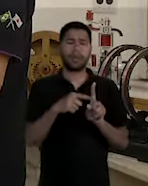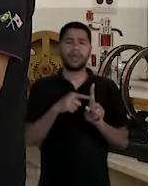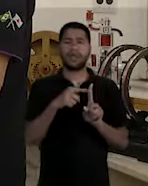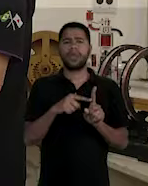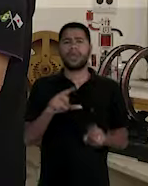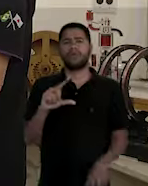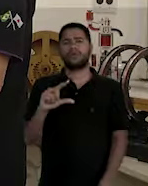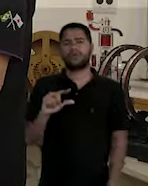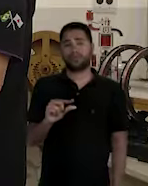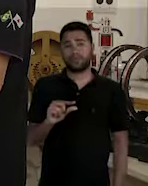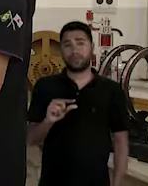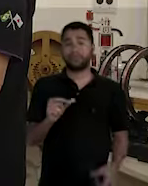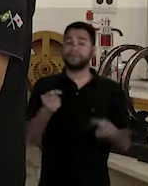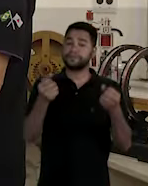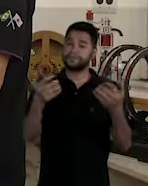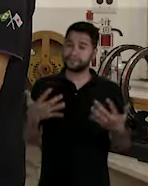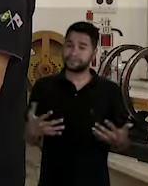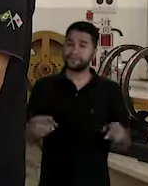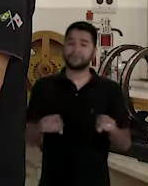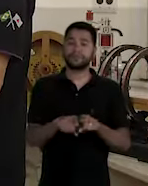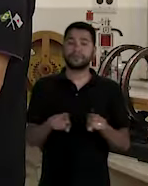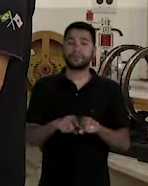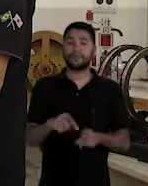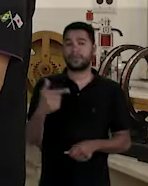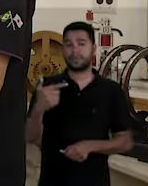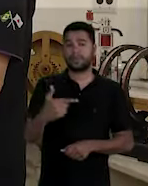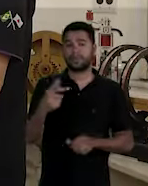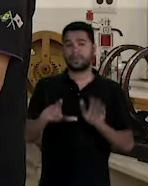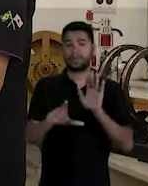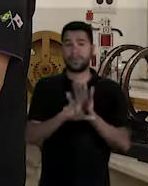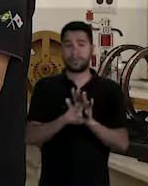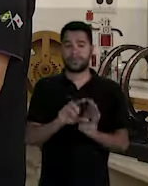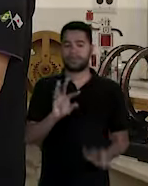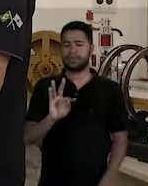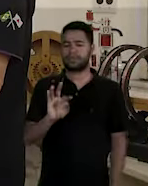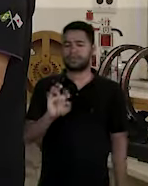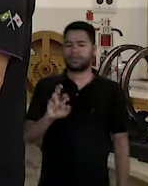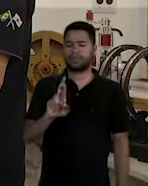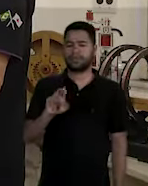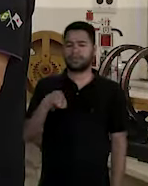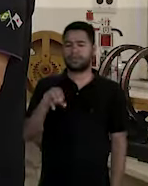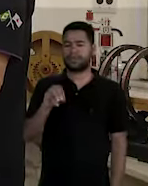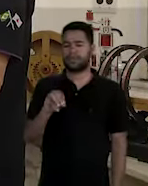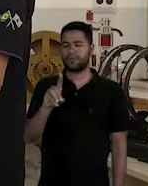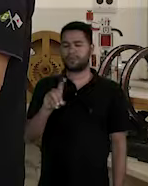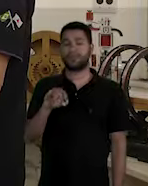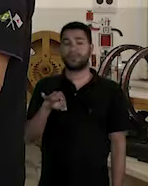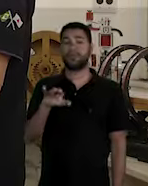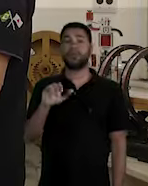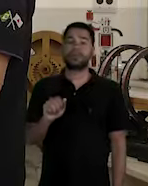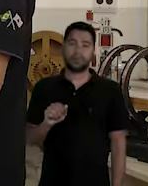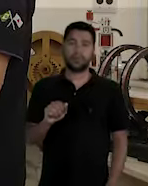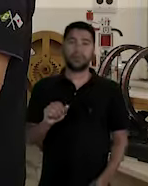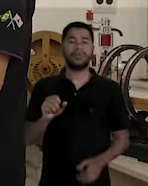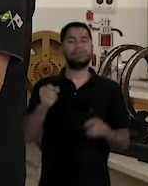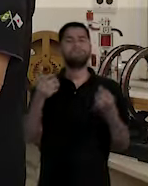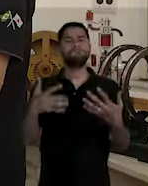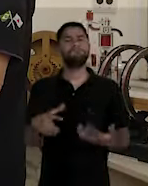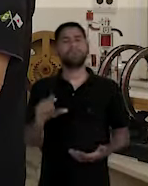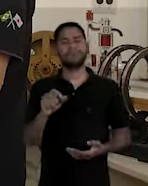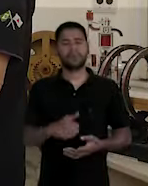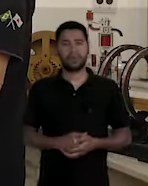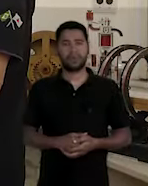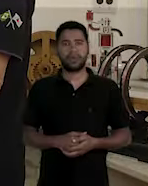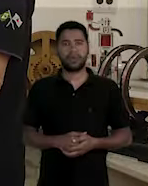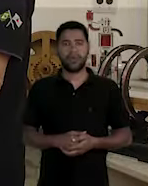eu cito aqui, inclusive, a segunda lei da termodinâmica, que nos diz que é impossível